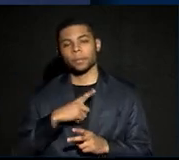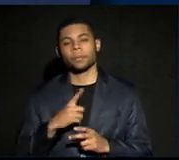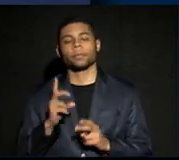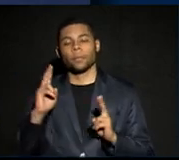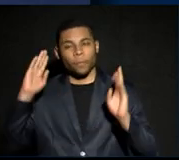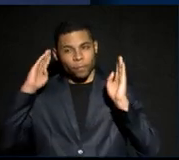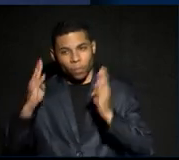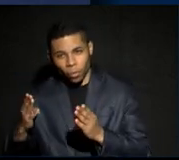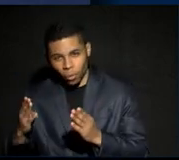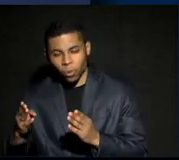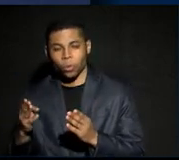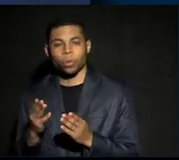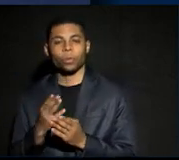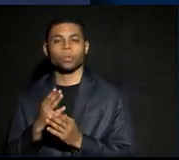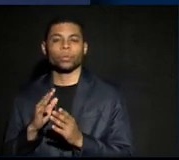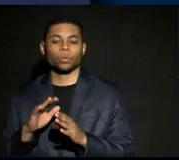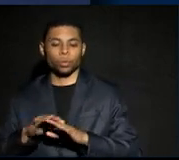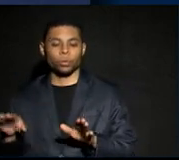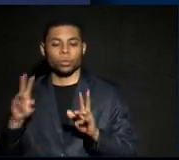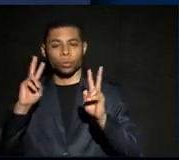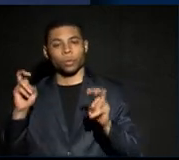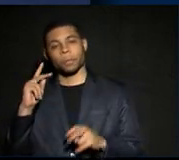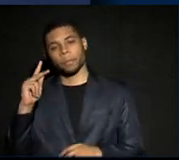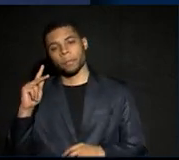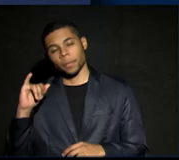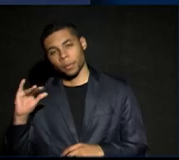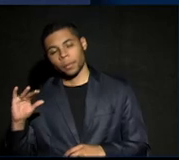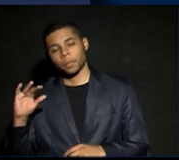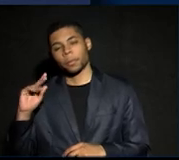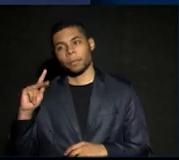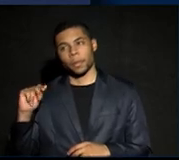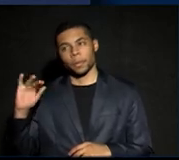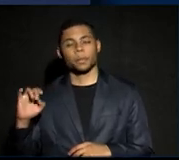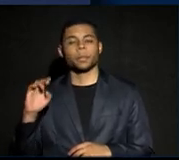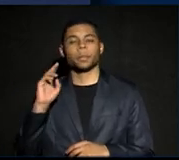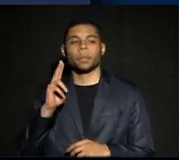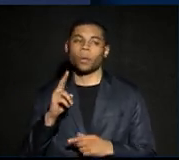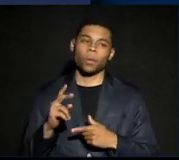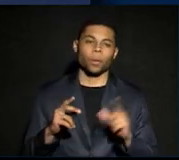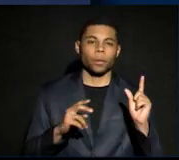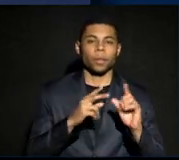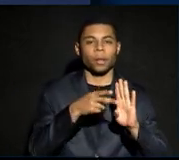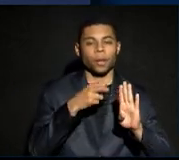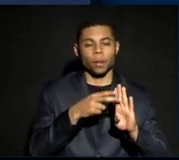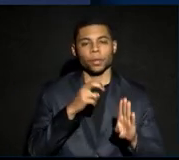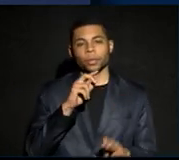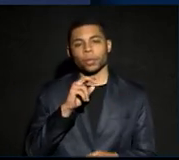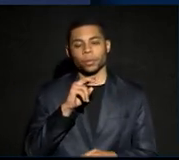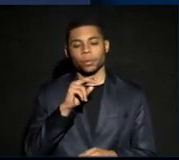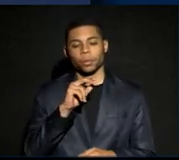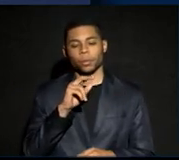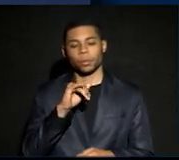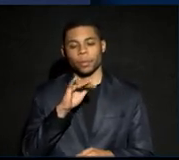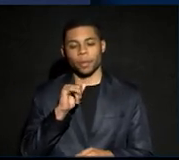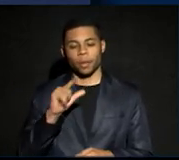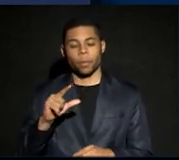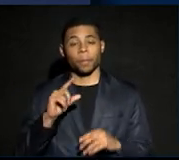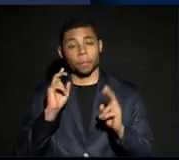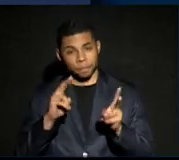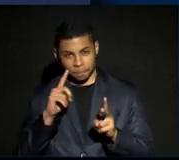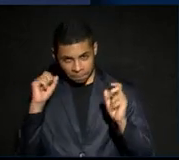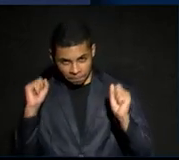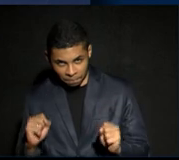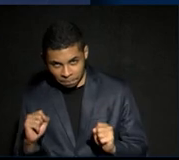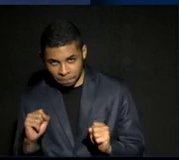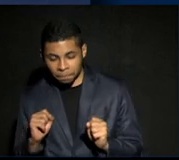pouco do foco do pace e caminhar mais para a taxa terminal. Então, tem uma mágica associada aí. Será que ele